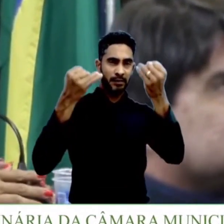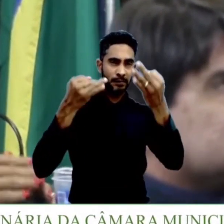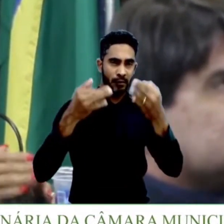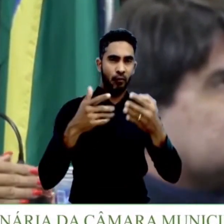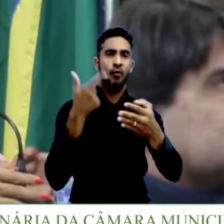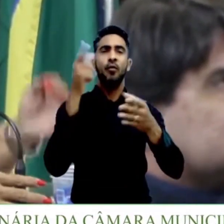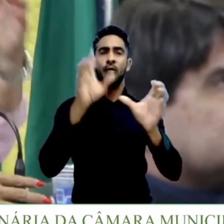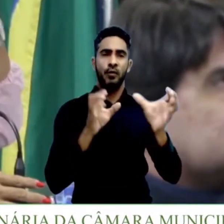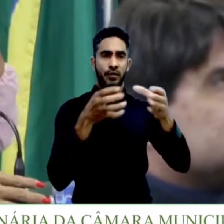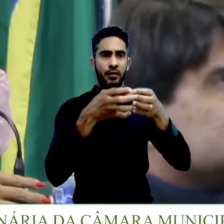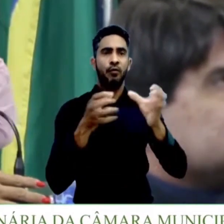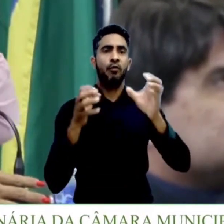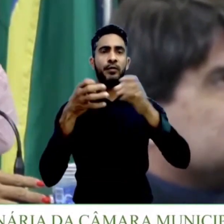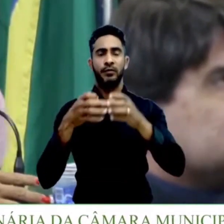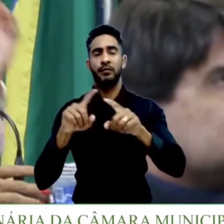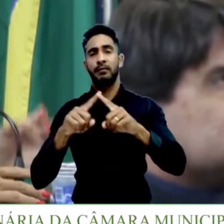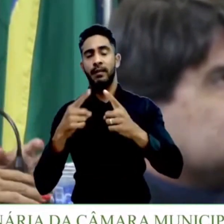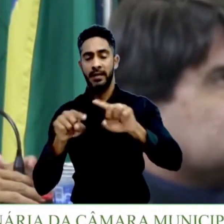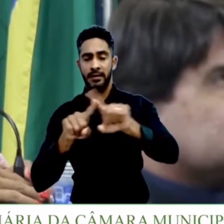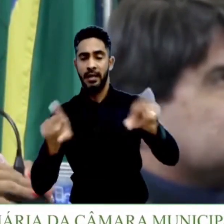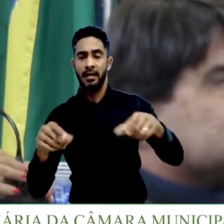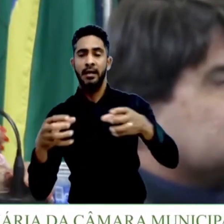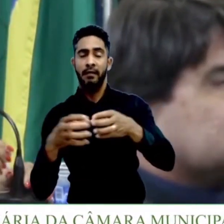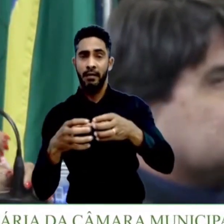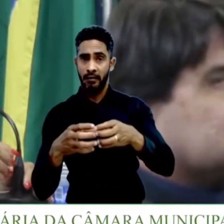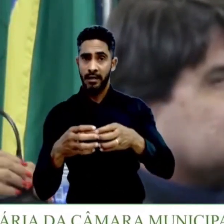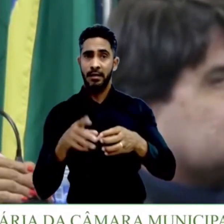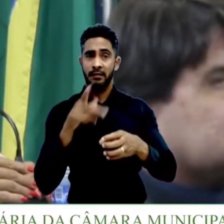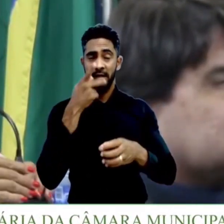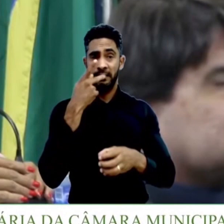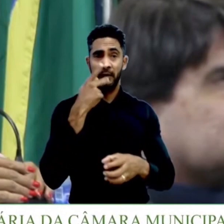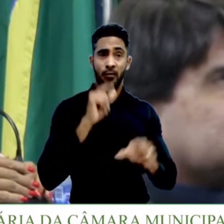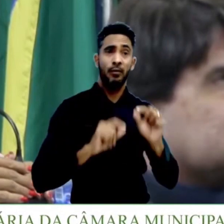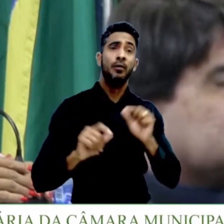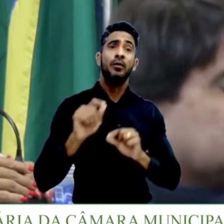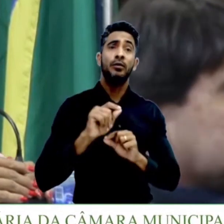outras categorias, mas vamos falar aqui agora da educação. E você tocou num